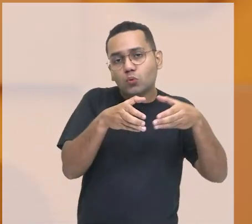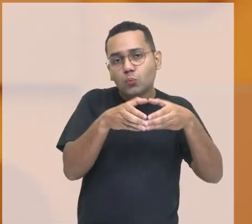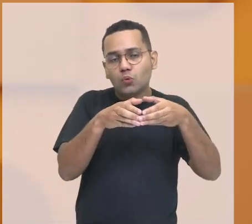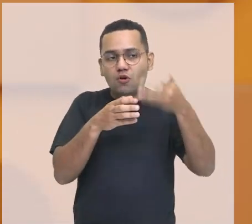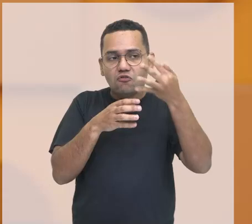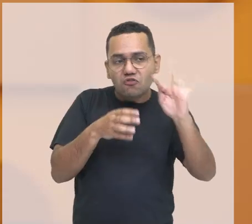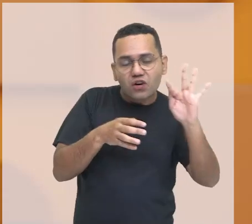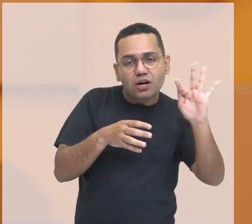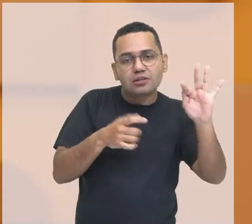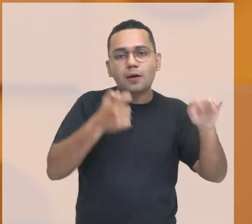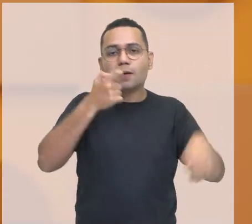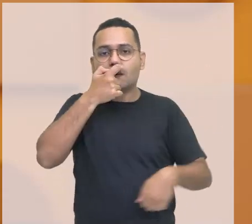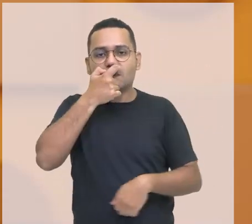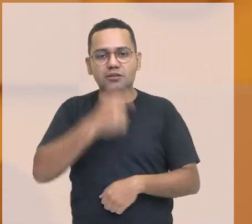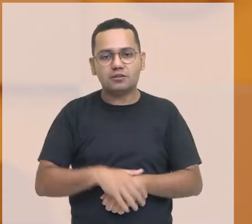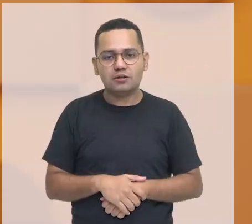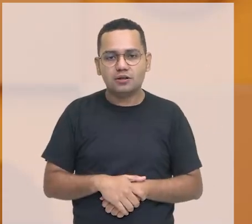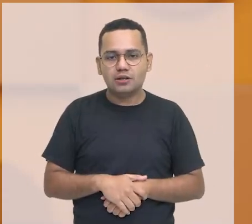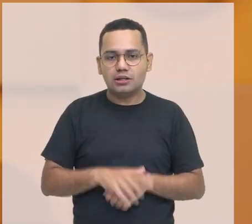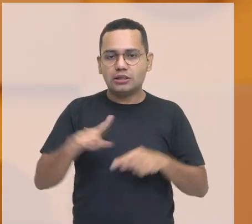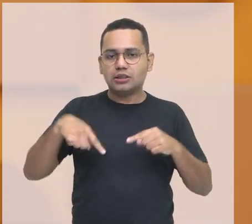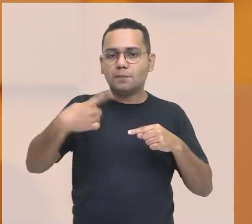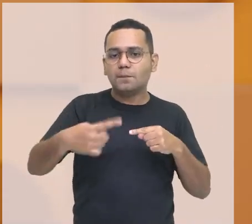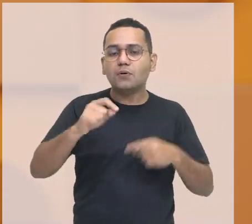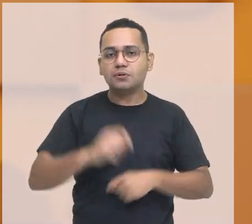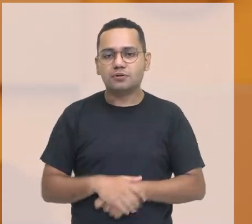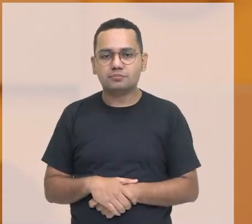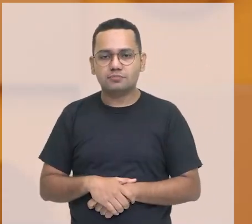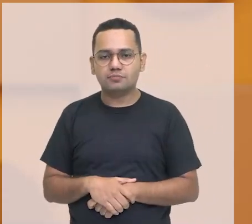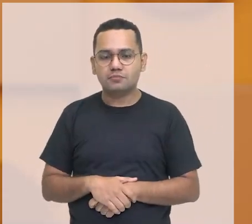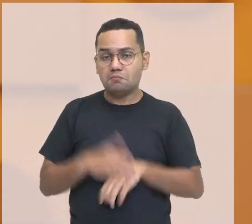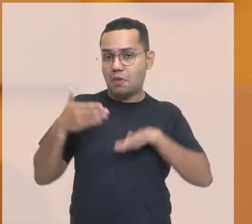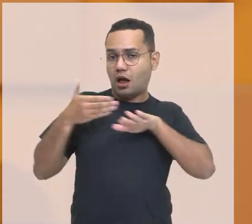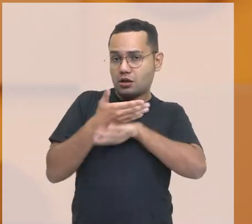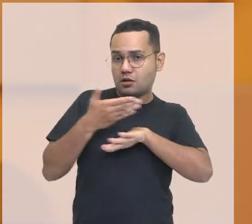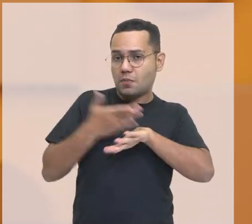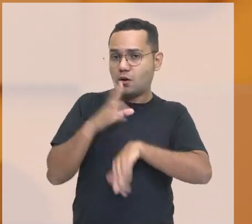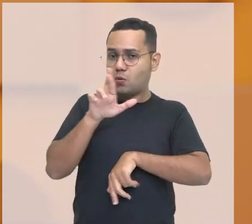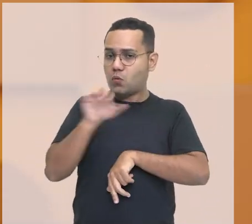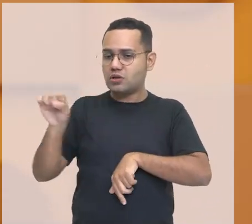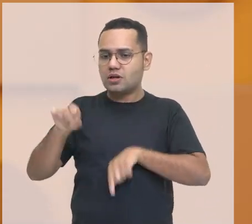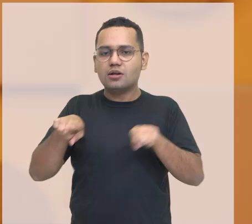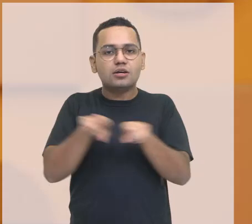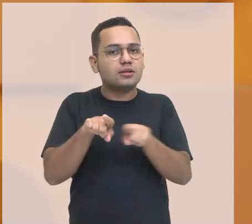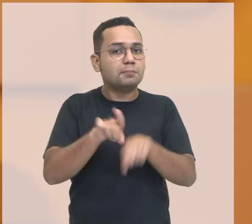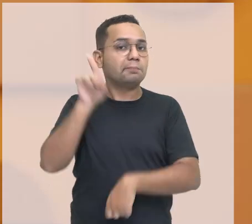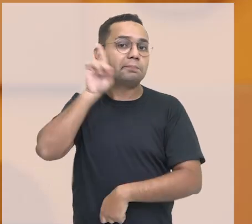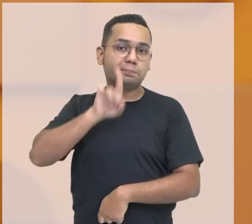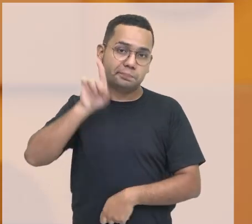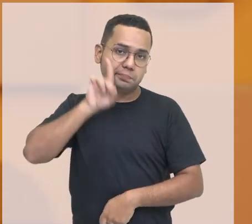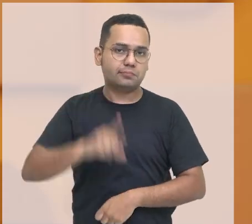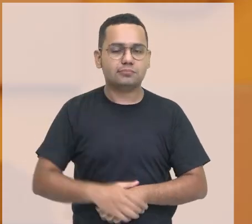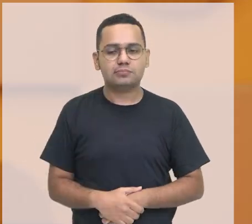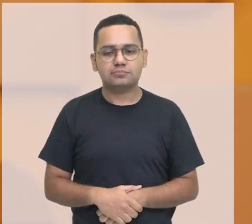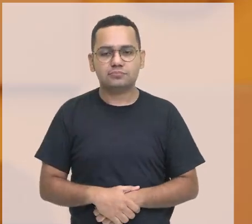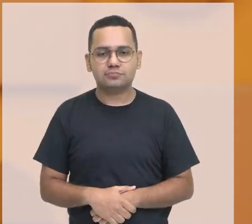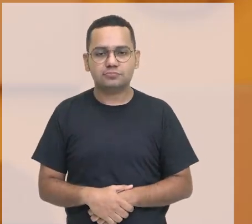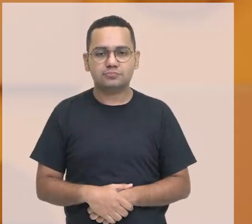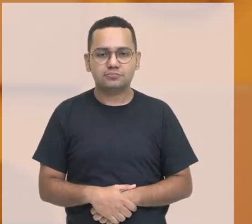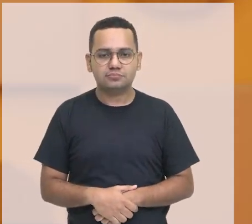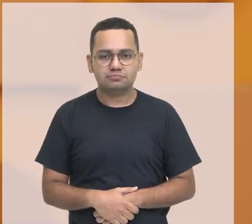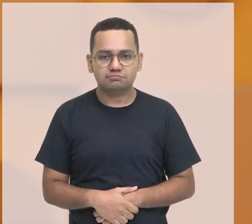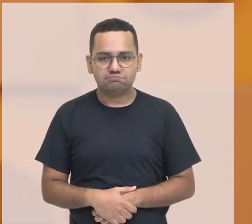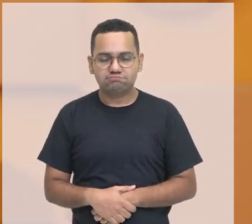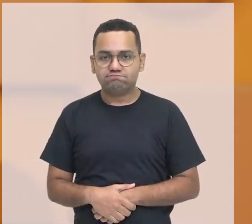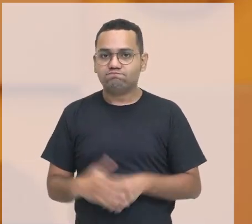França, e posteriormente a gente vai ver que vai ter a entrada tanto de União Soviética como também de Estados Unidos.